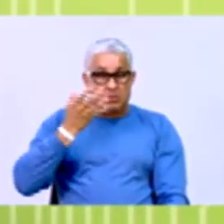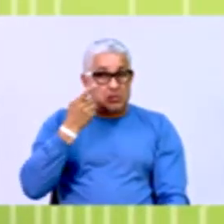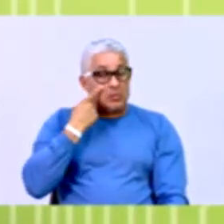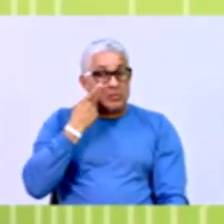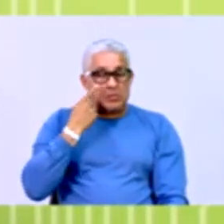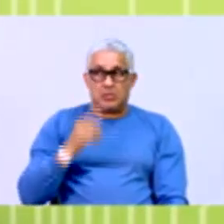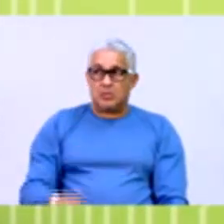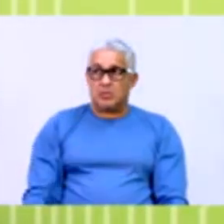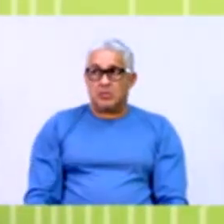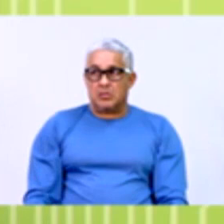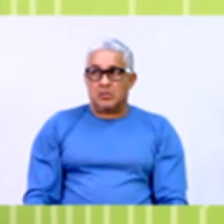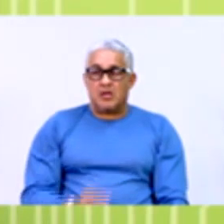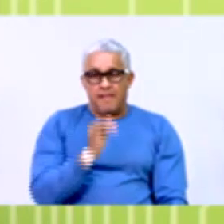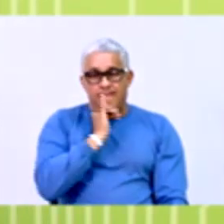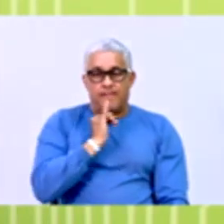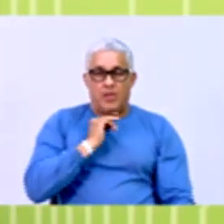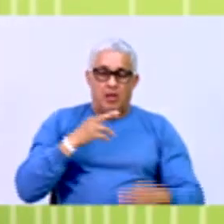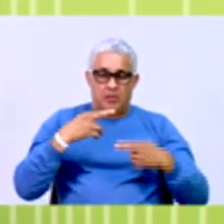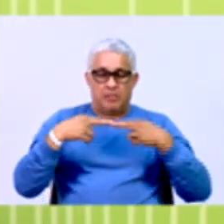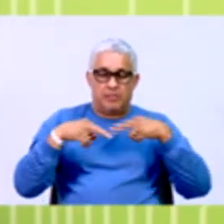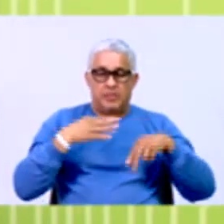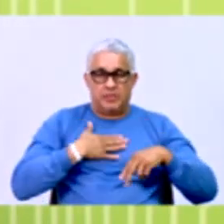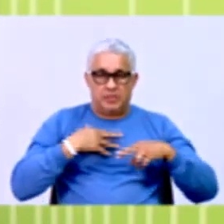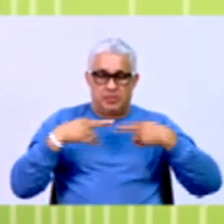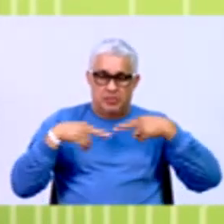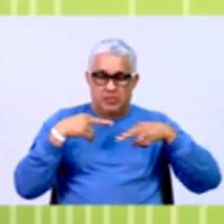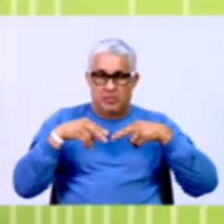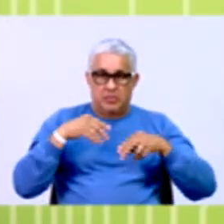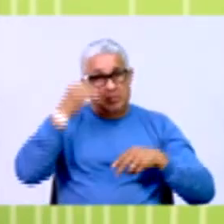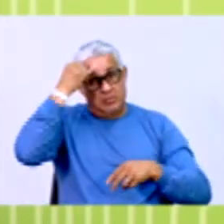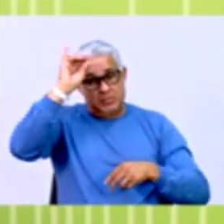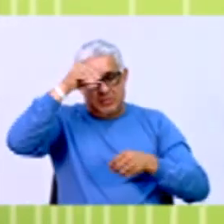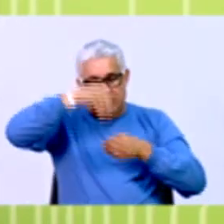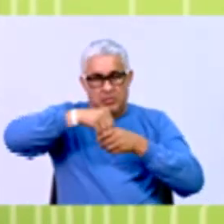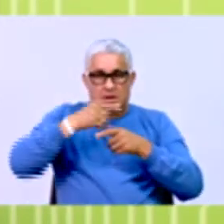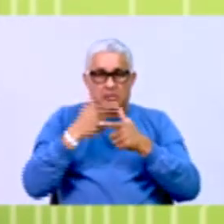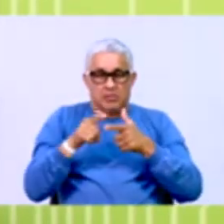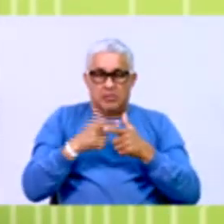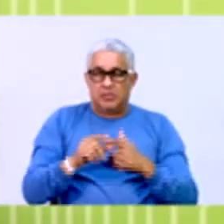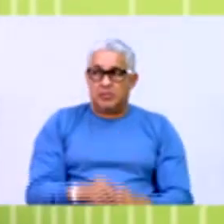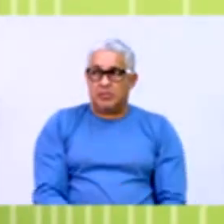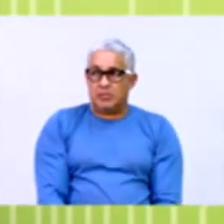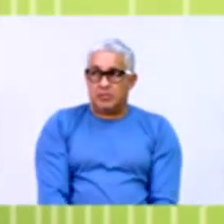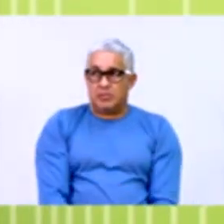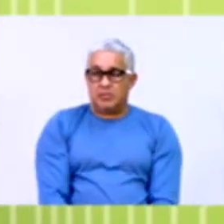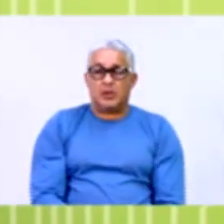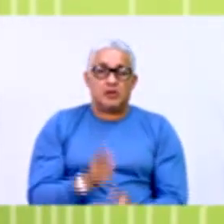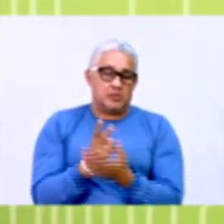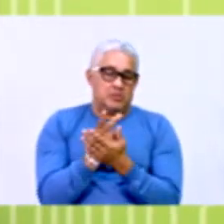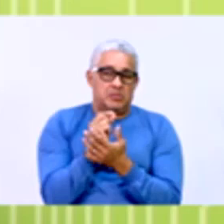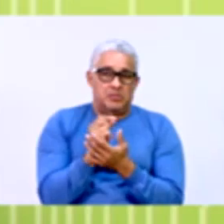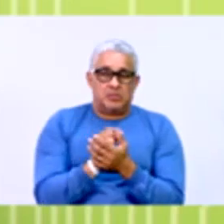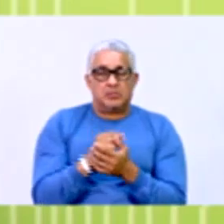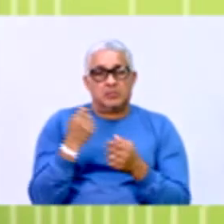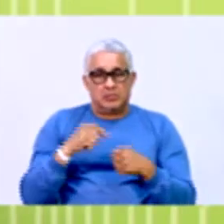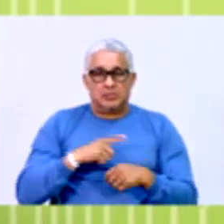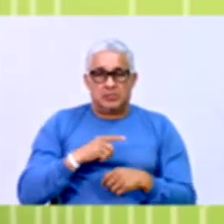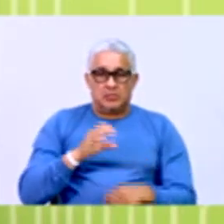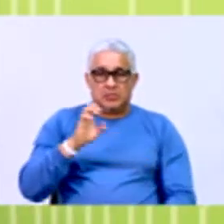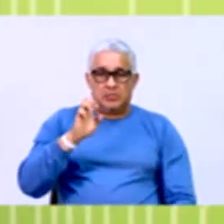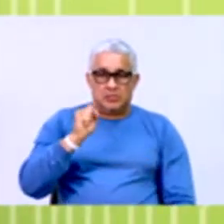está a minha questão da rede preventivamente, né? Então, mas mesmo assim você tem um